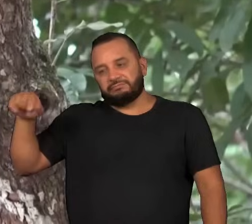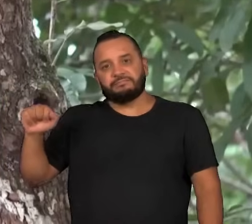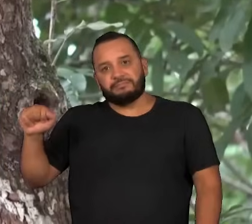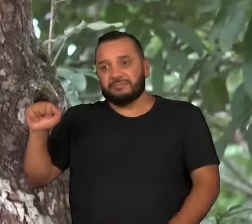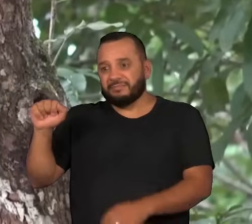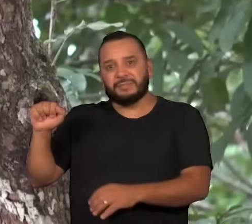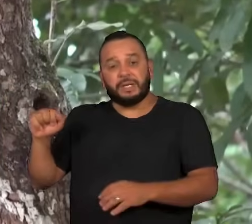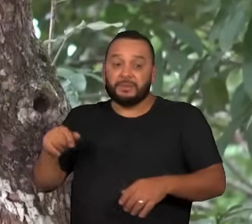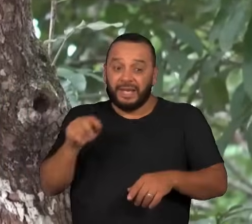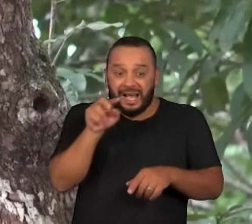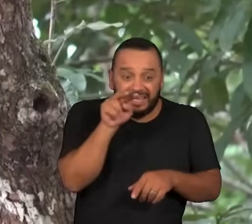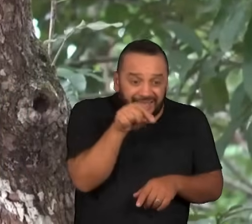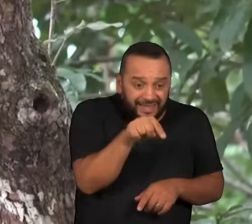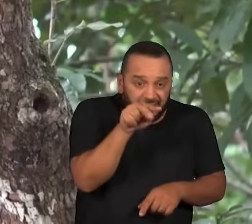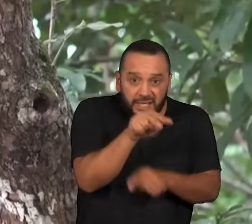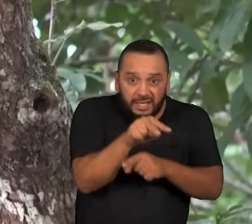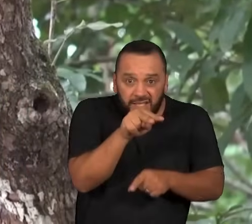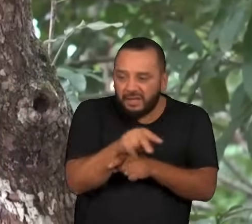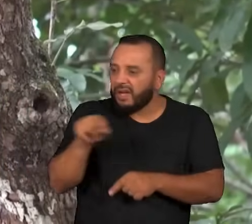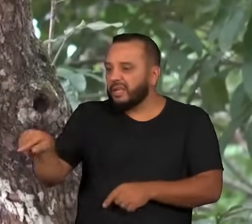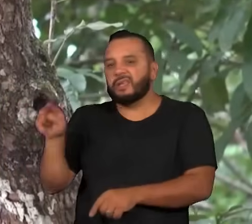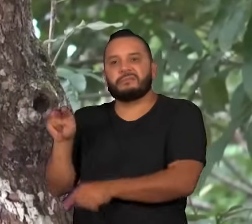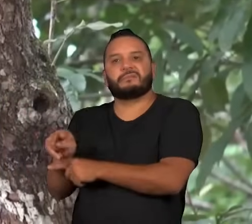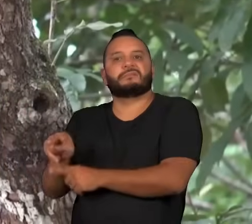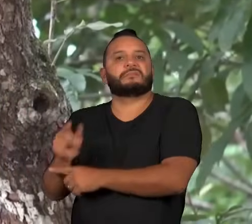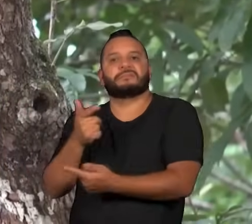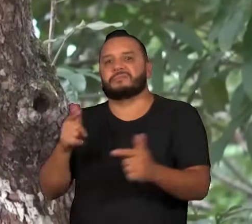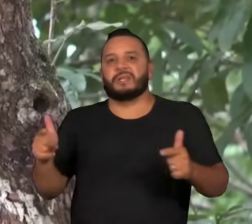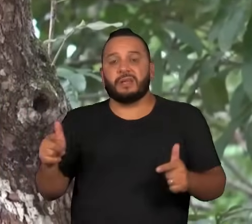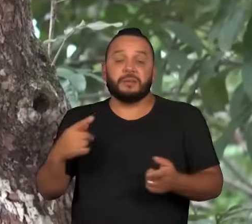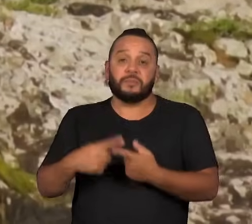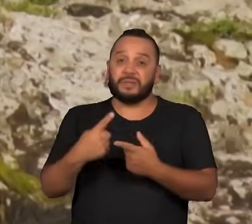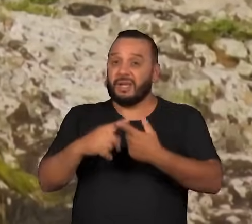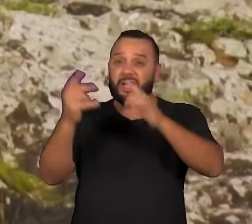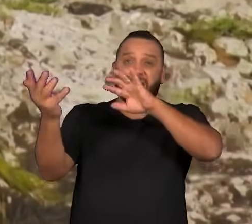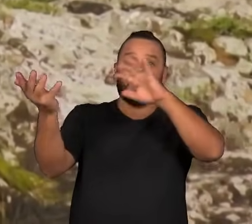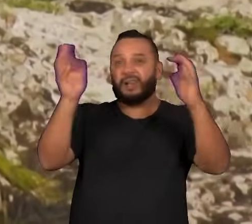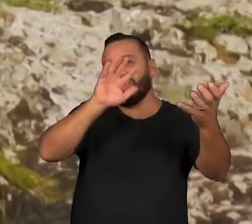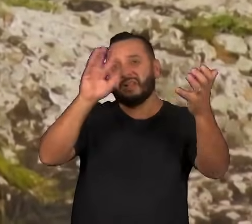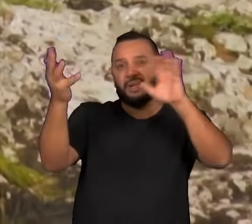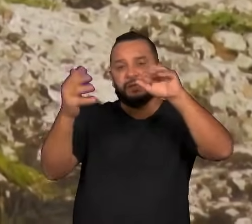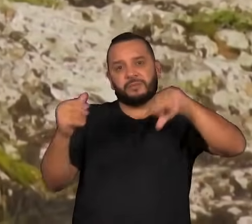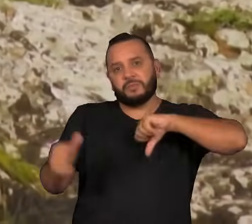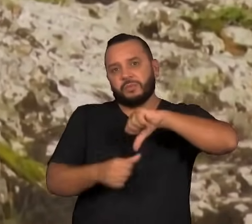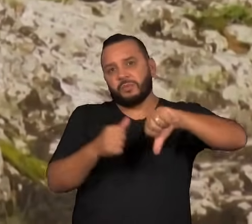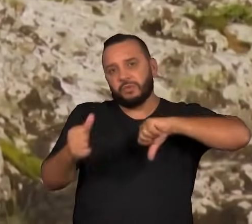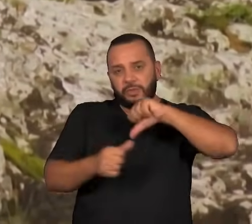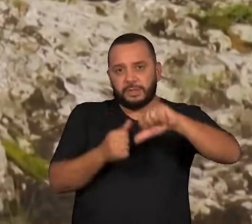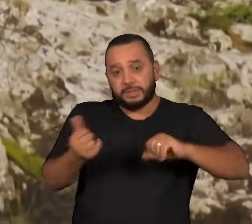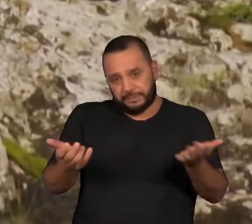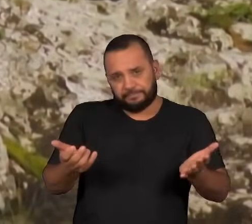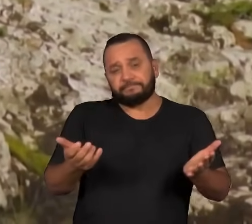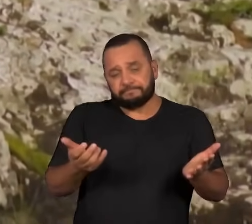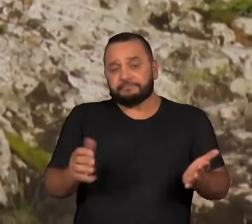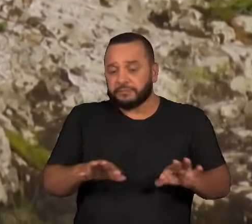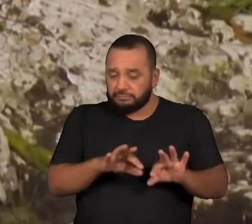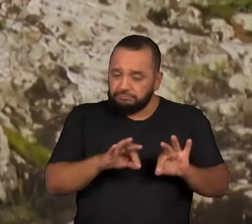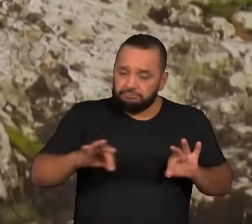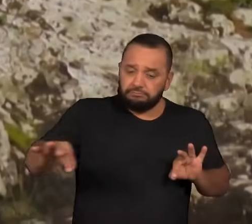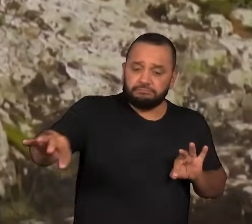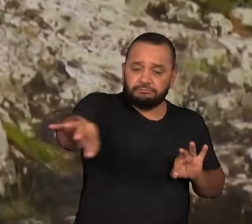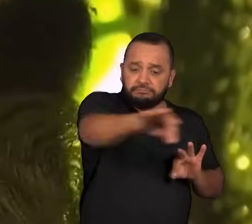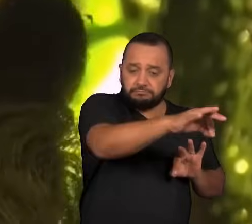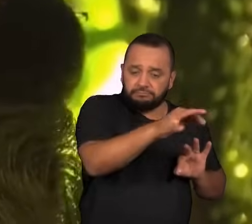legal. Então, o efeito das mudanças climáticas vai provocar essa mudança na distribuição das espécies, que faz com que